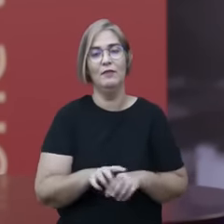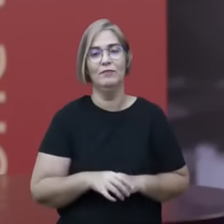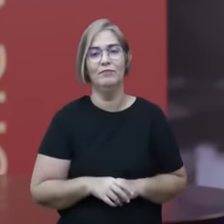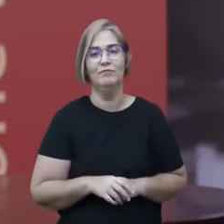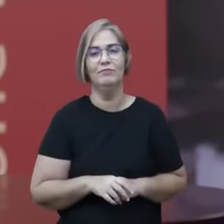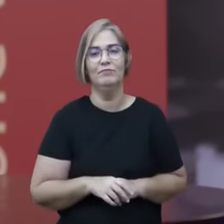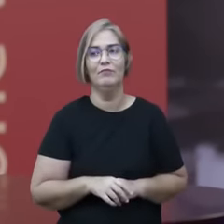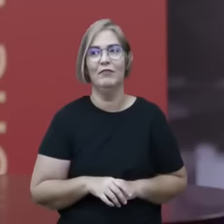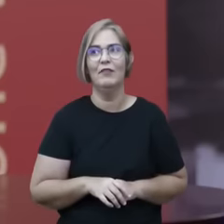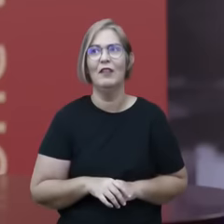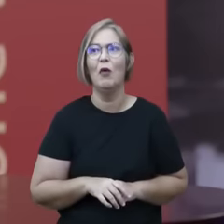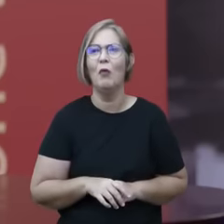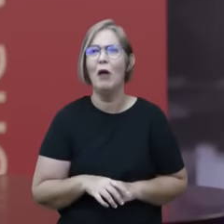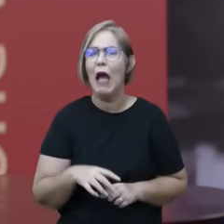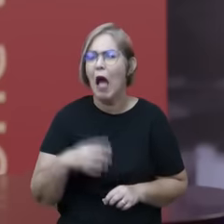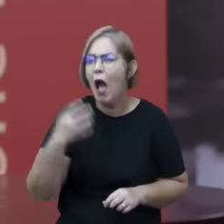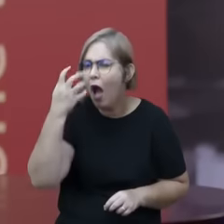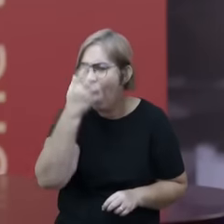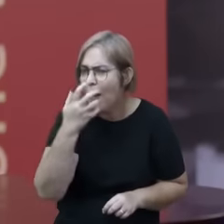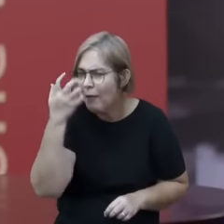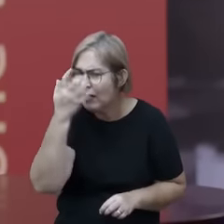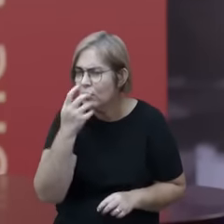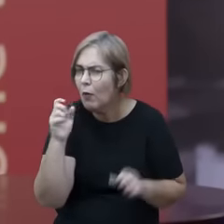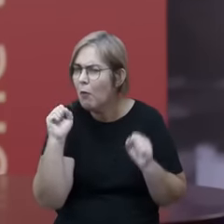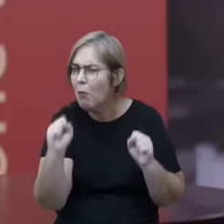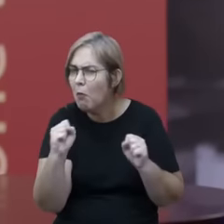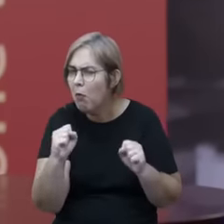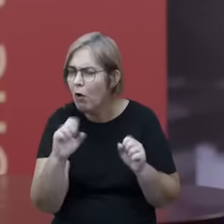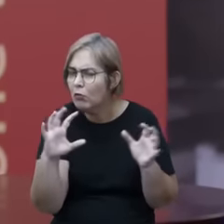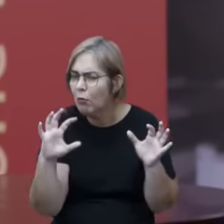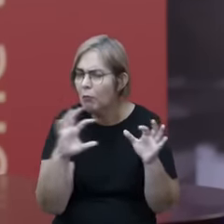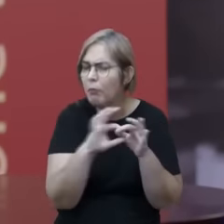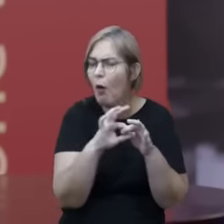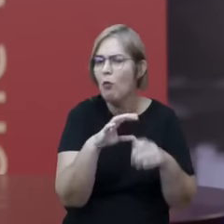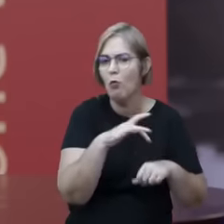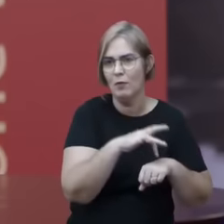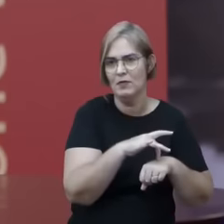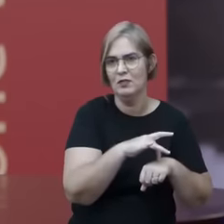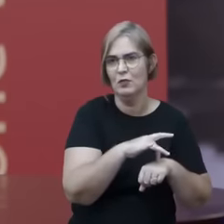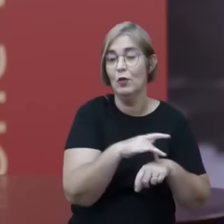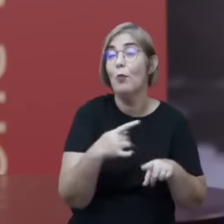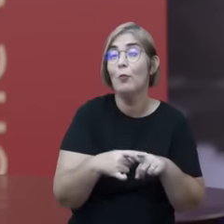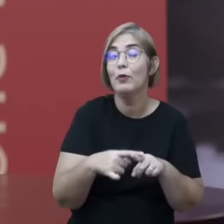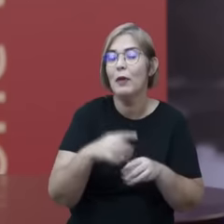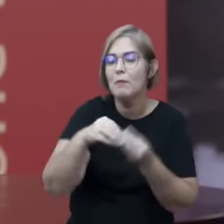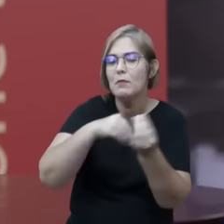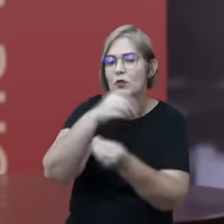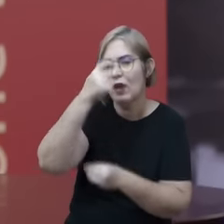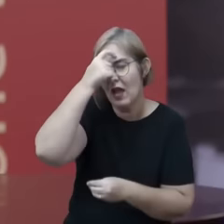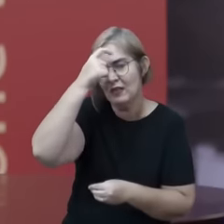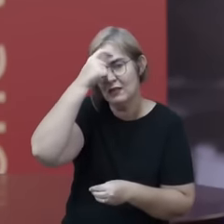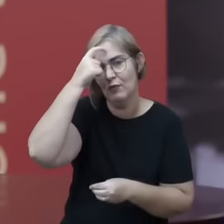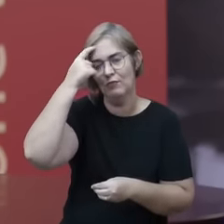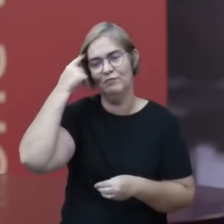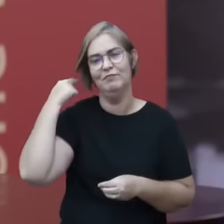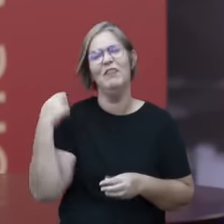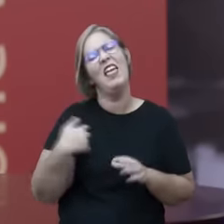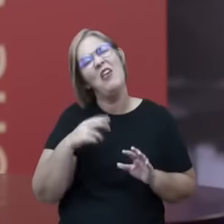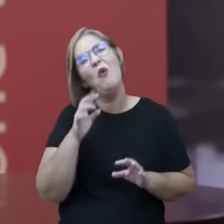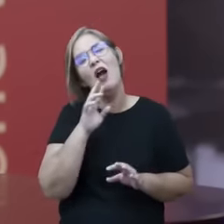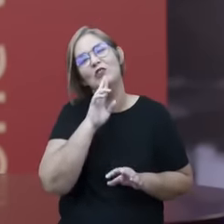absurdo também, mas elas já são uma condição, uma força irracional da vida, não é? Então, mais ou menos por aí. O